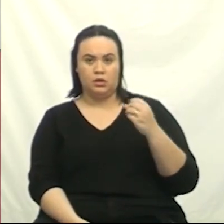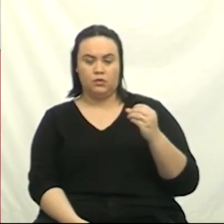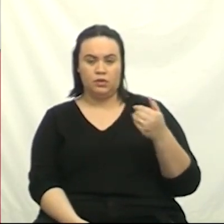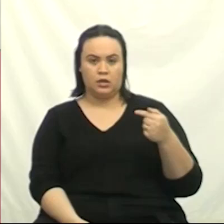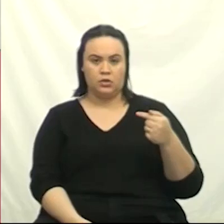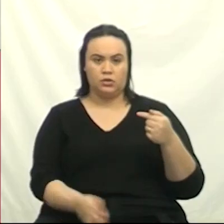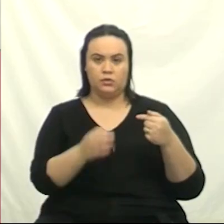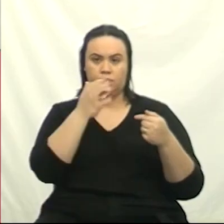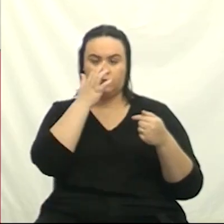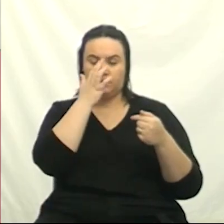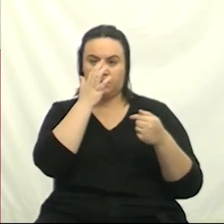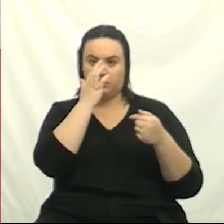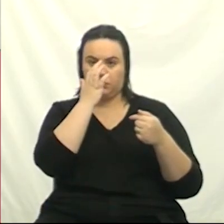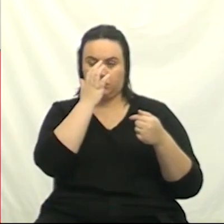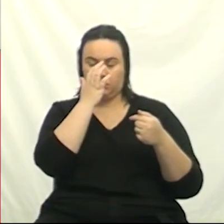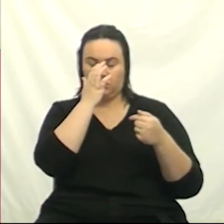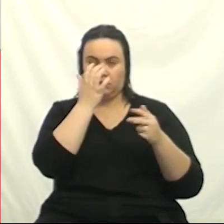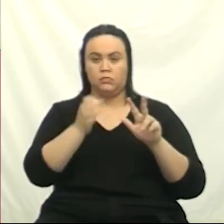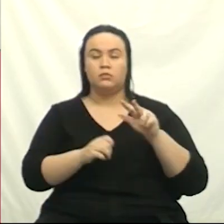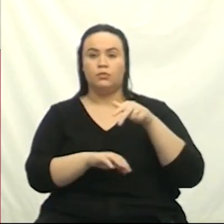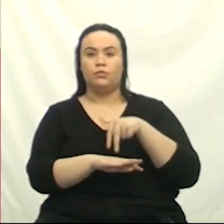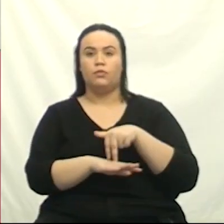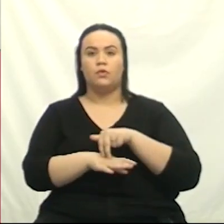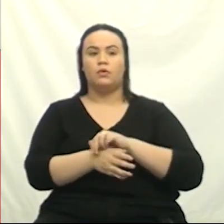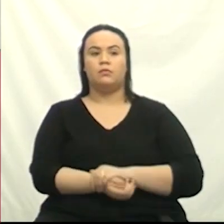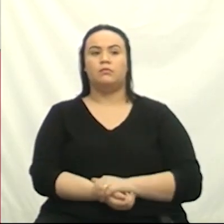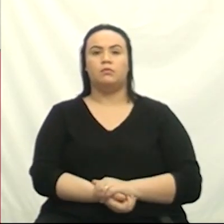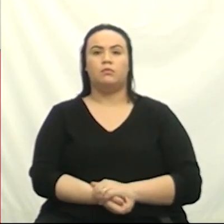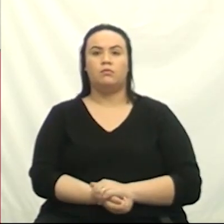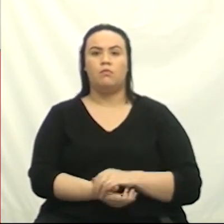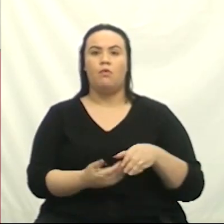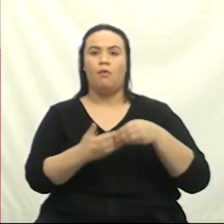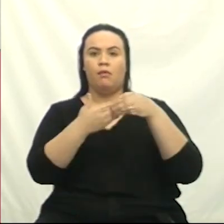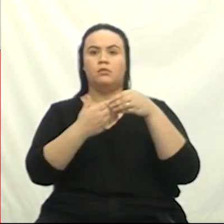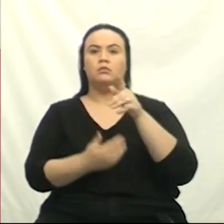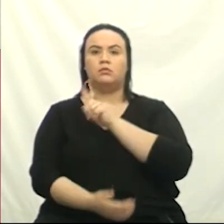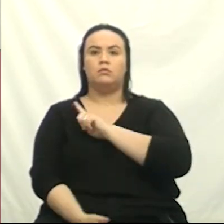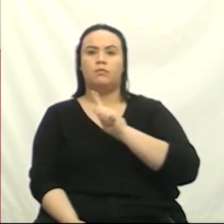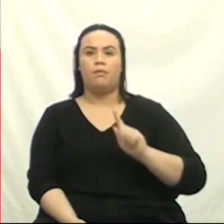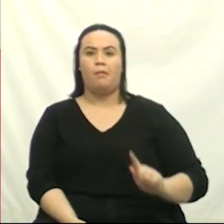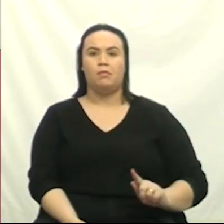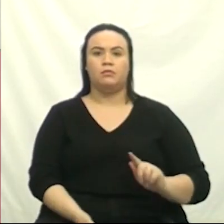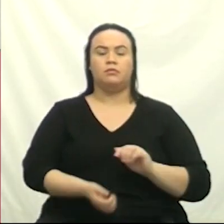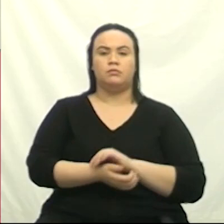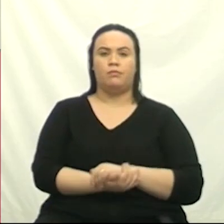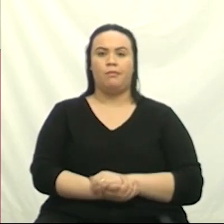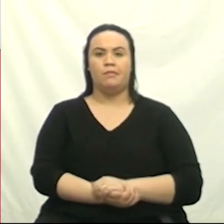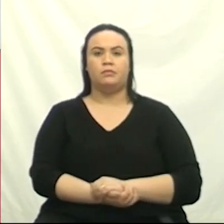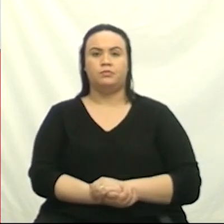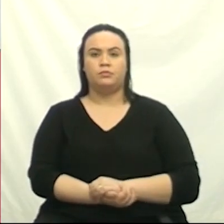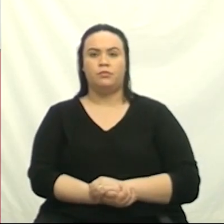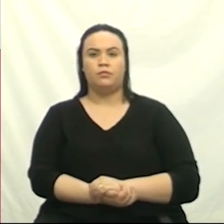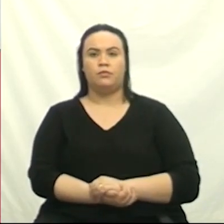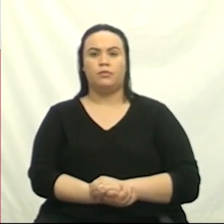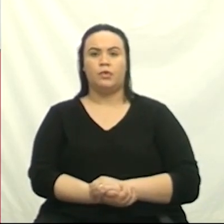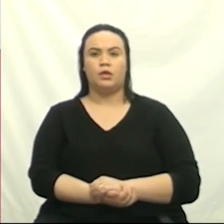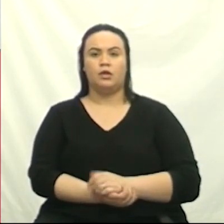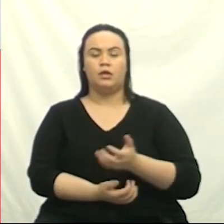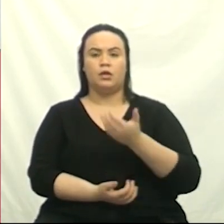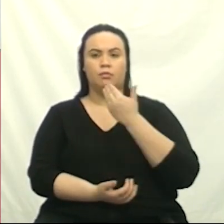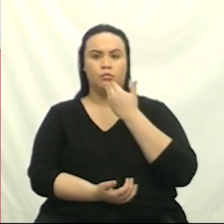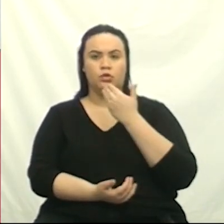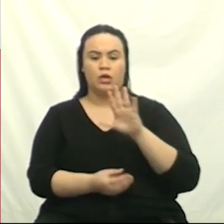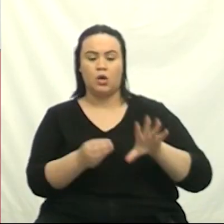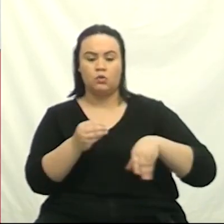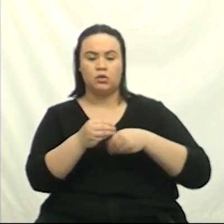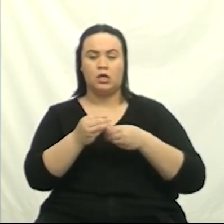questão de ordem senhor presidente questão de ordem cedida ao líder do governo vereador antônio manuel gostaria então de pedir